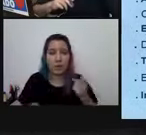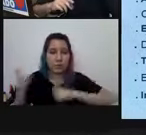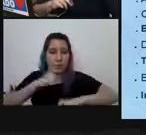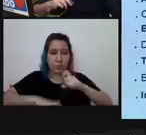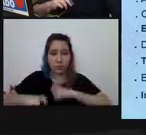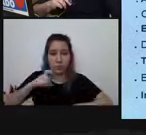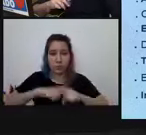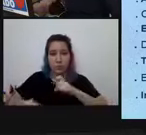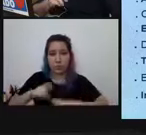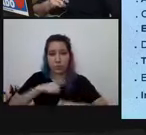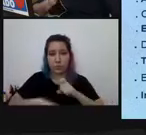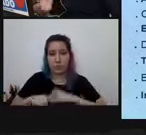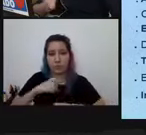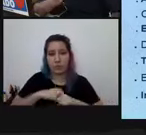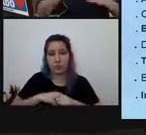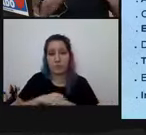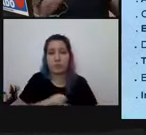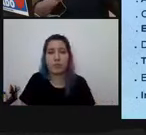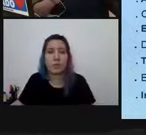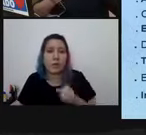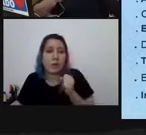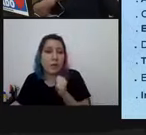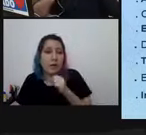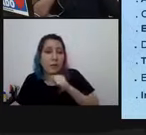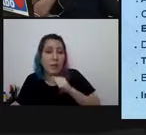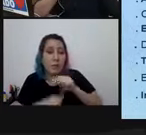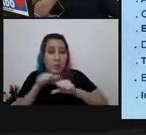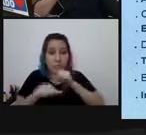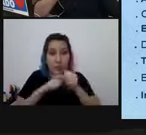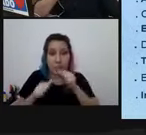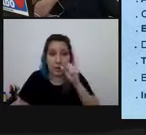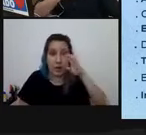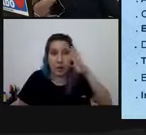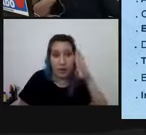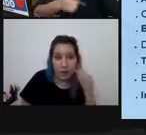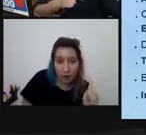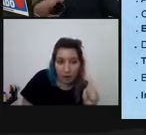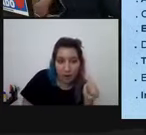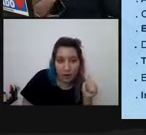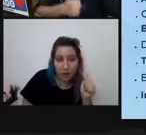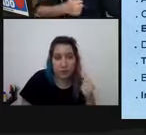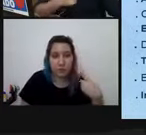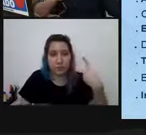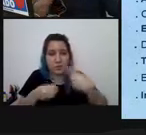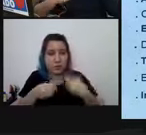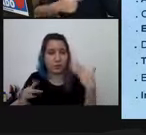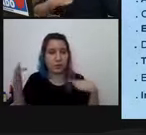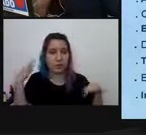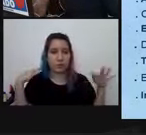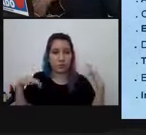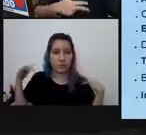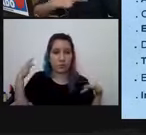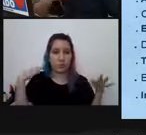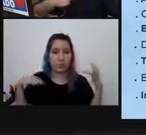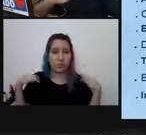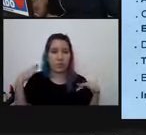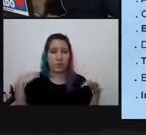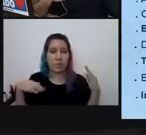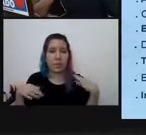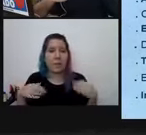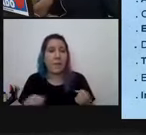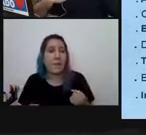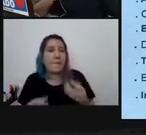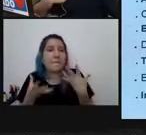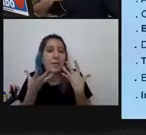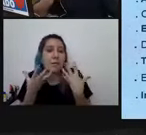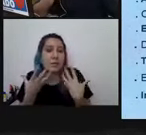âmbito federal à categoria A de cidade turística. O Renato já falou isso aqui. O resultado são mais recursos, programas e verbas federais.